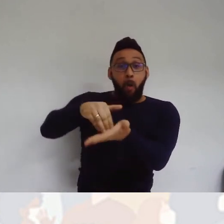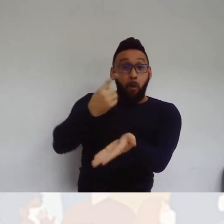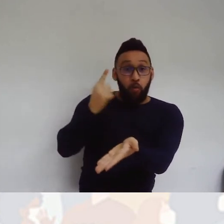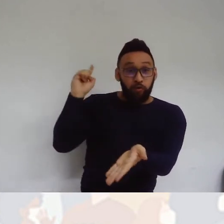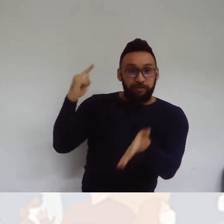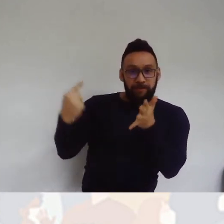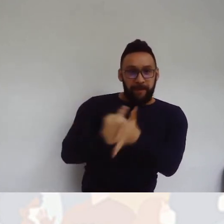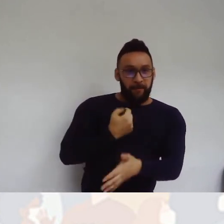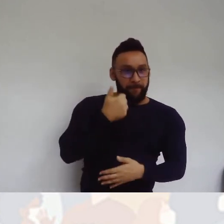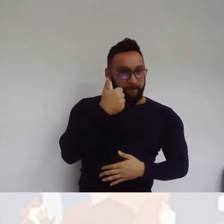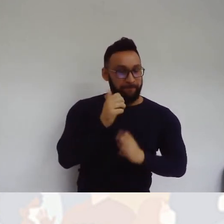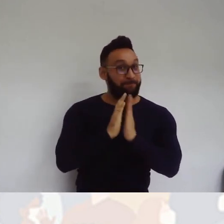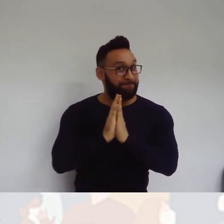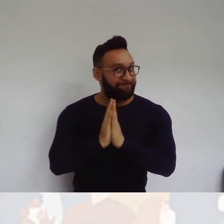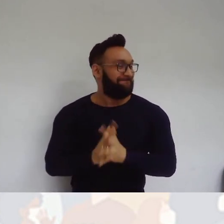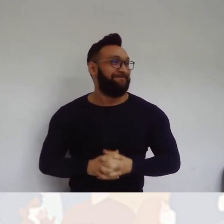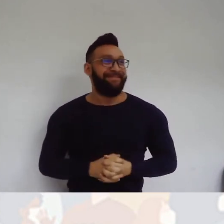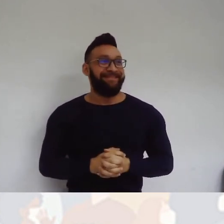destino